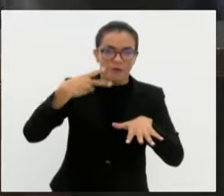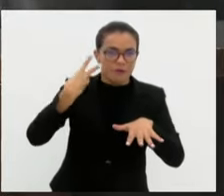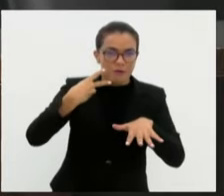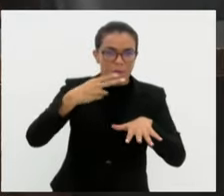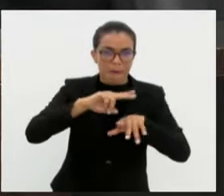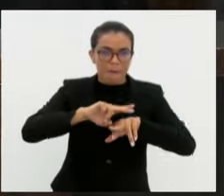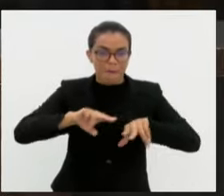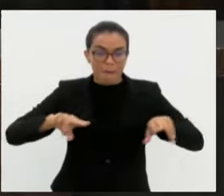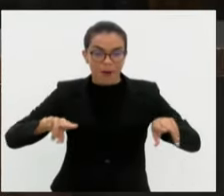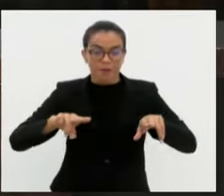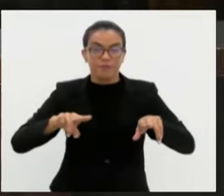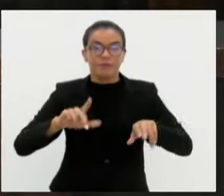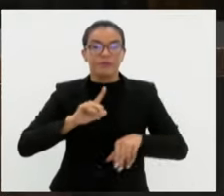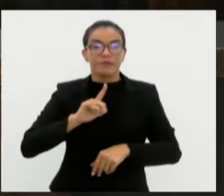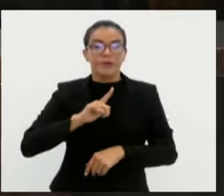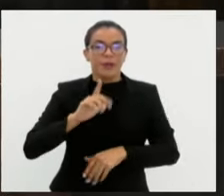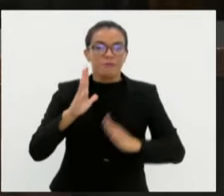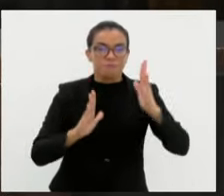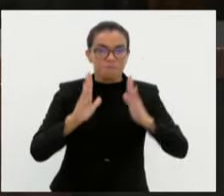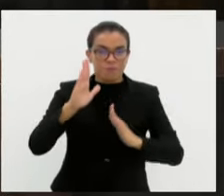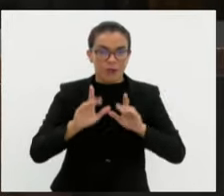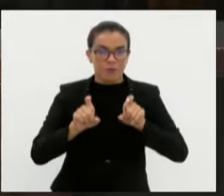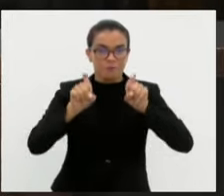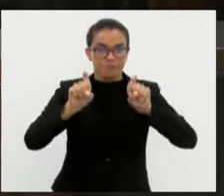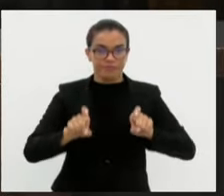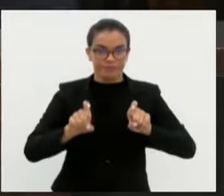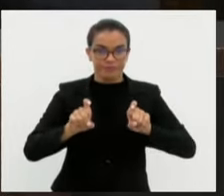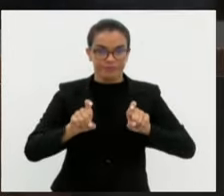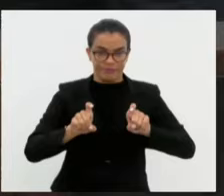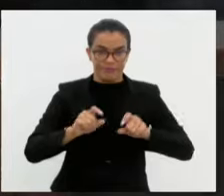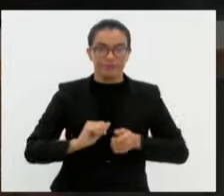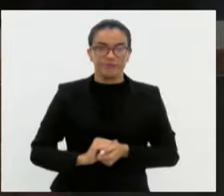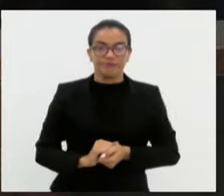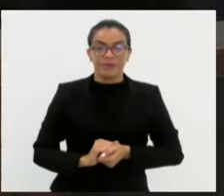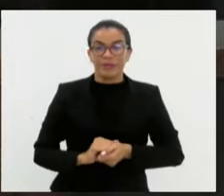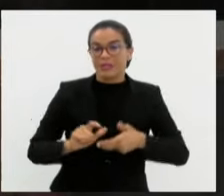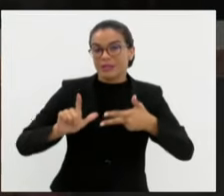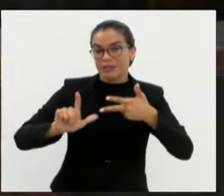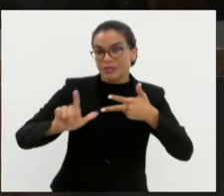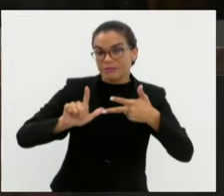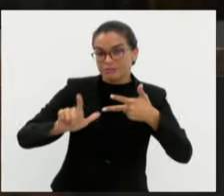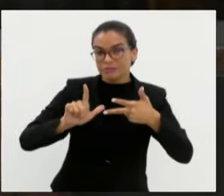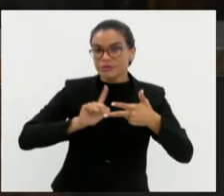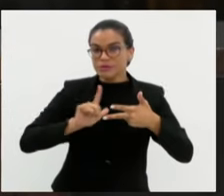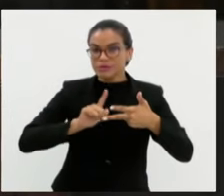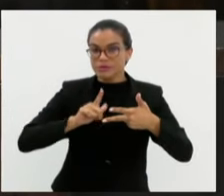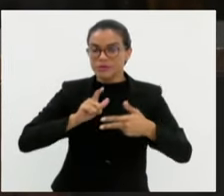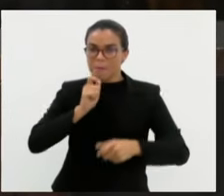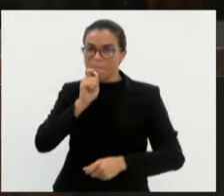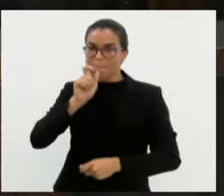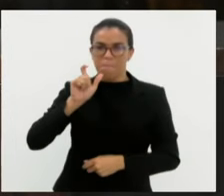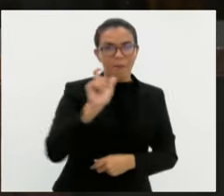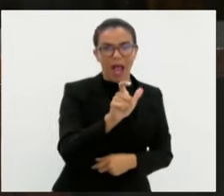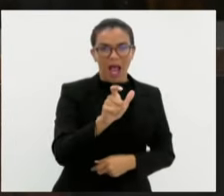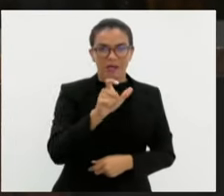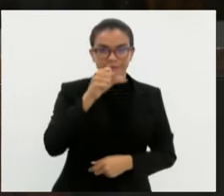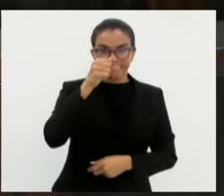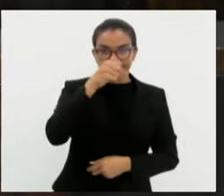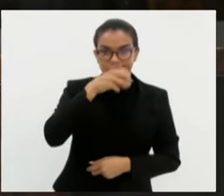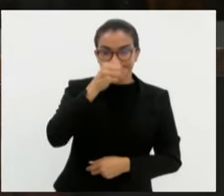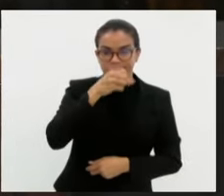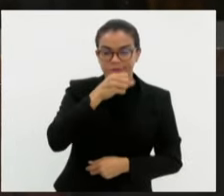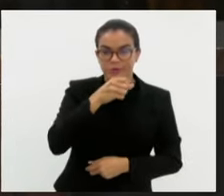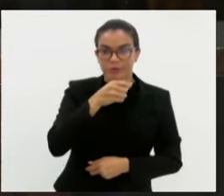seu mandato, e, por exemplo, na sede da Casa Legislativa, profere discurso ofensivo e ele não